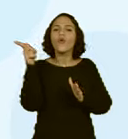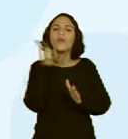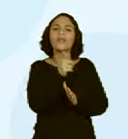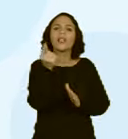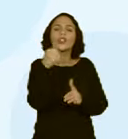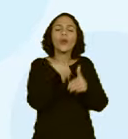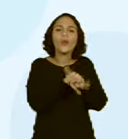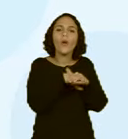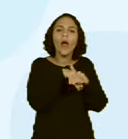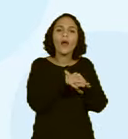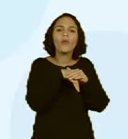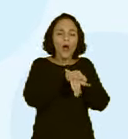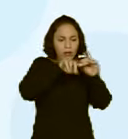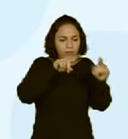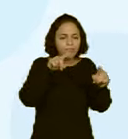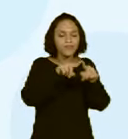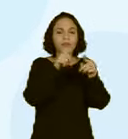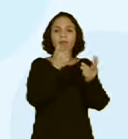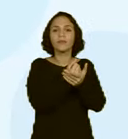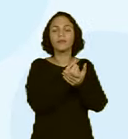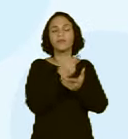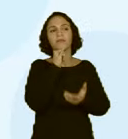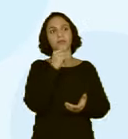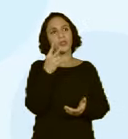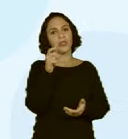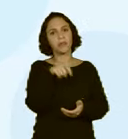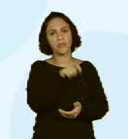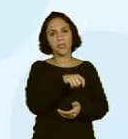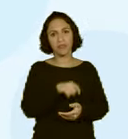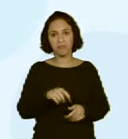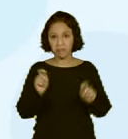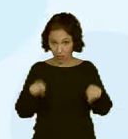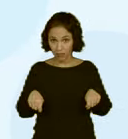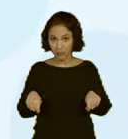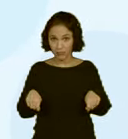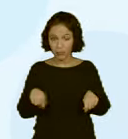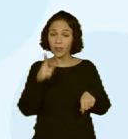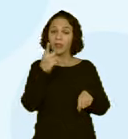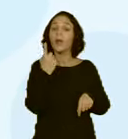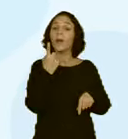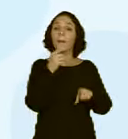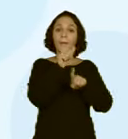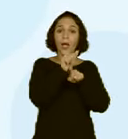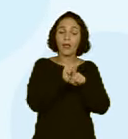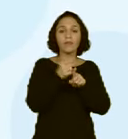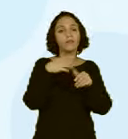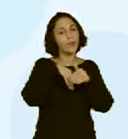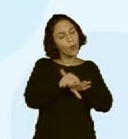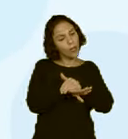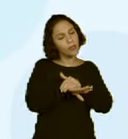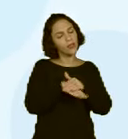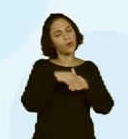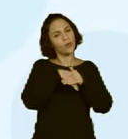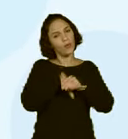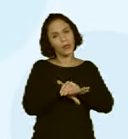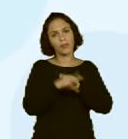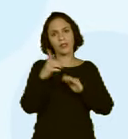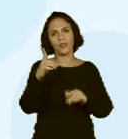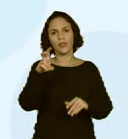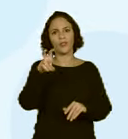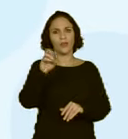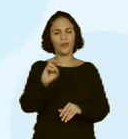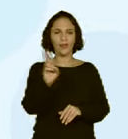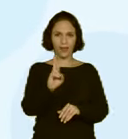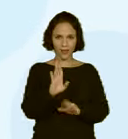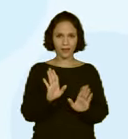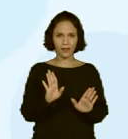esse sonho, né? Esse desejo? 2 meses. Então, você precisa juntar por mês R$150. Basta dividir o